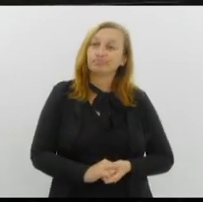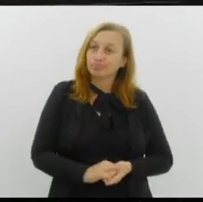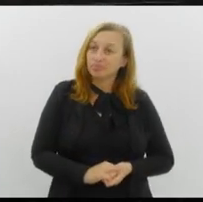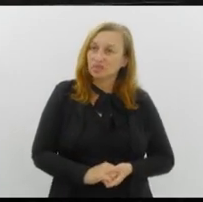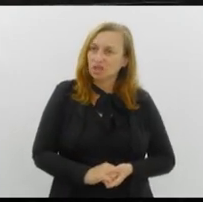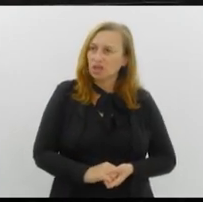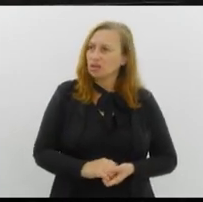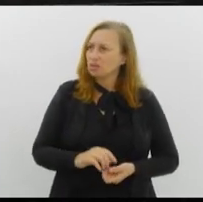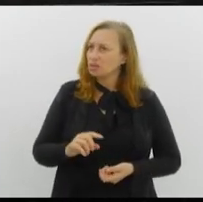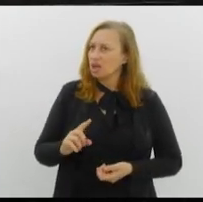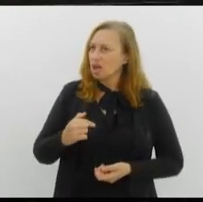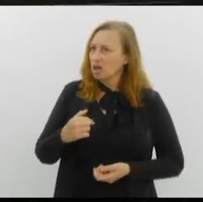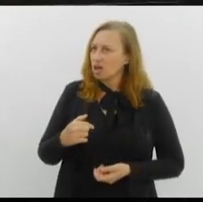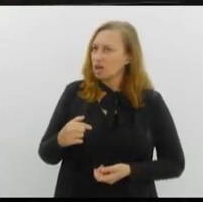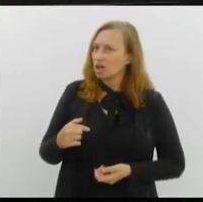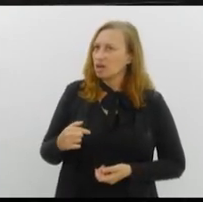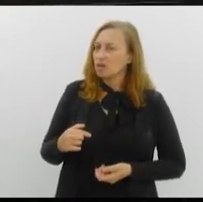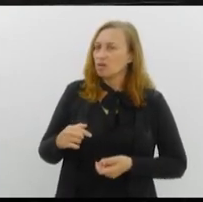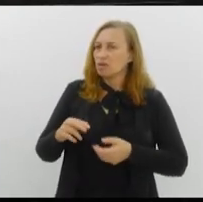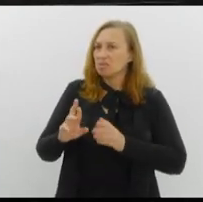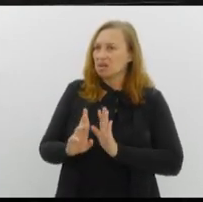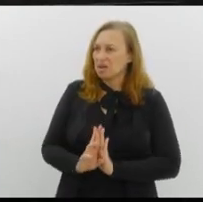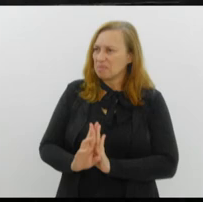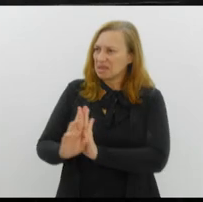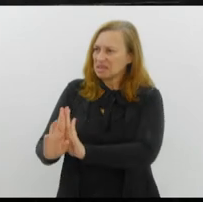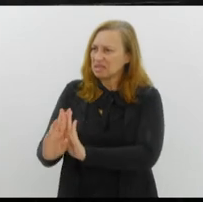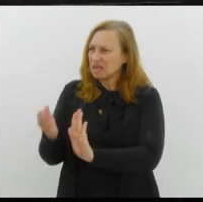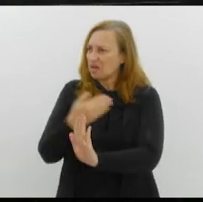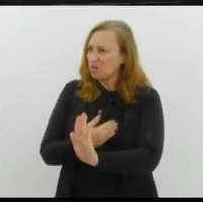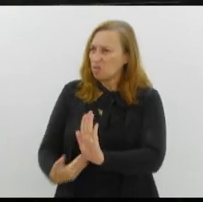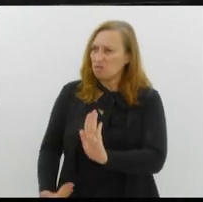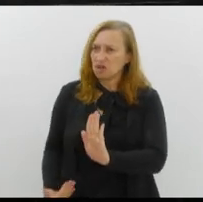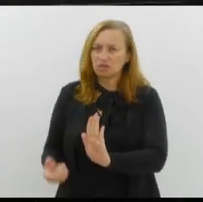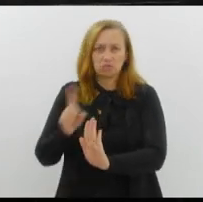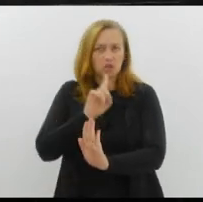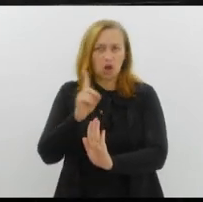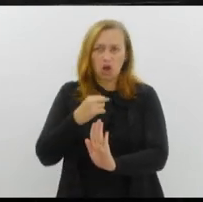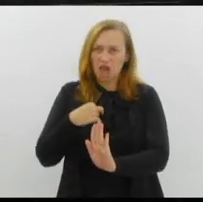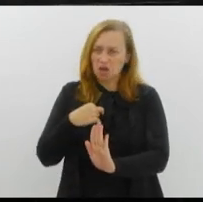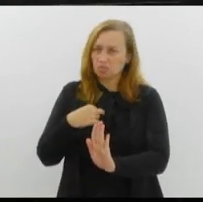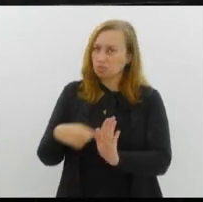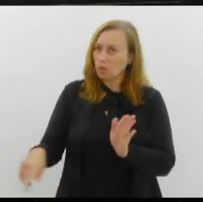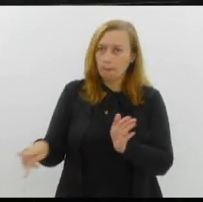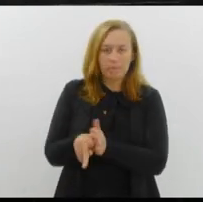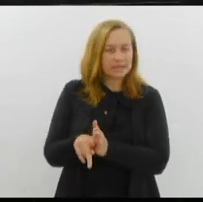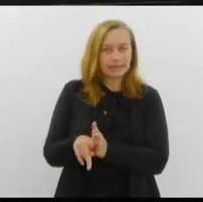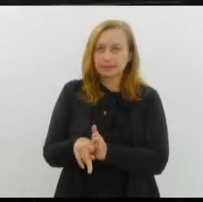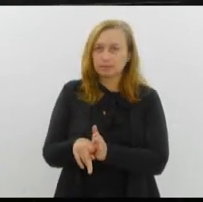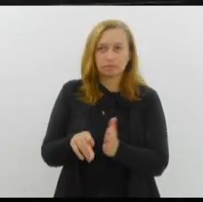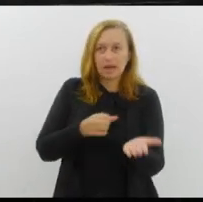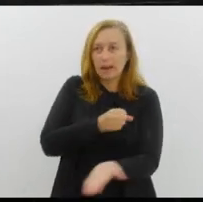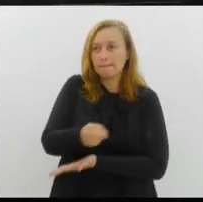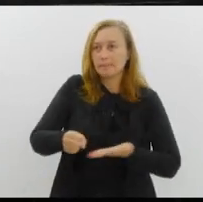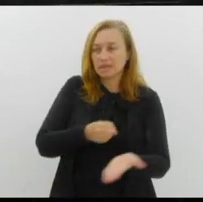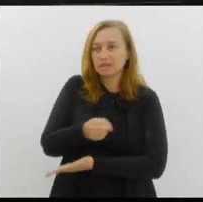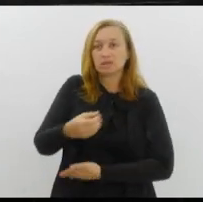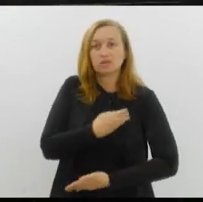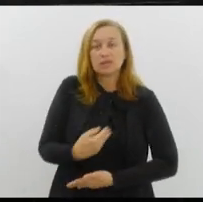não representava o governo, porque não sou da base do governo, e